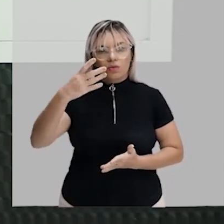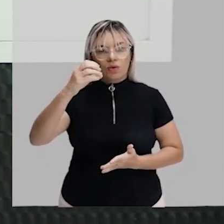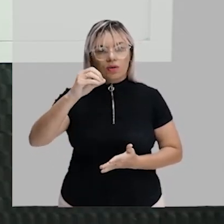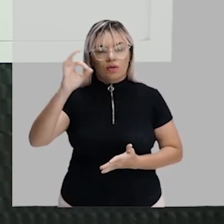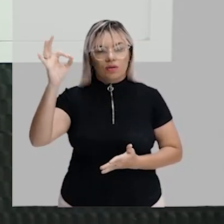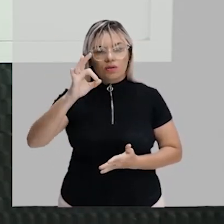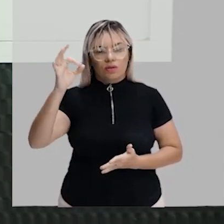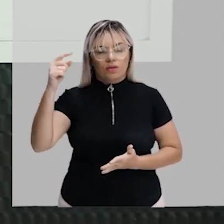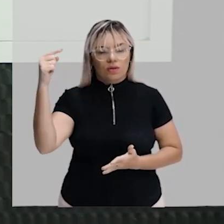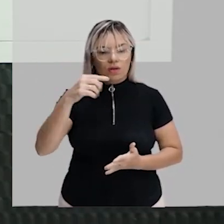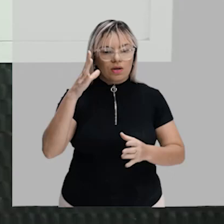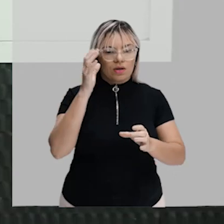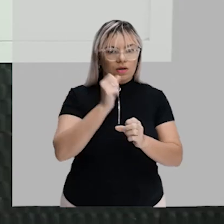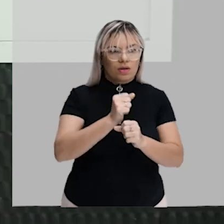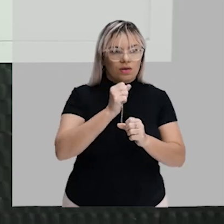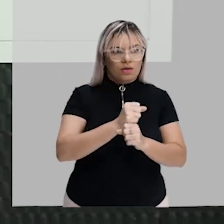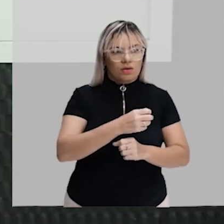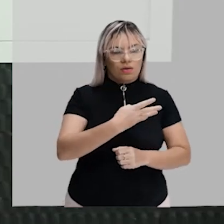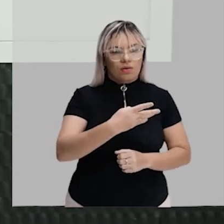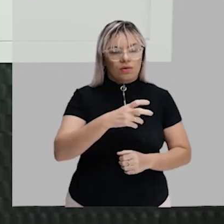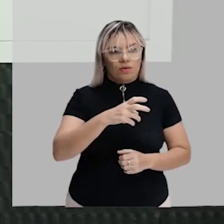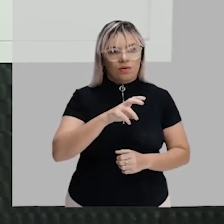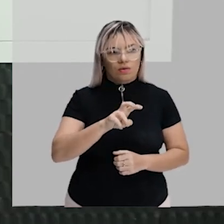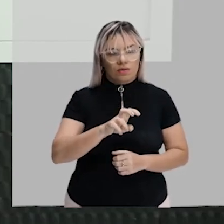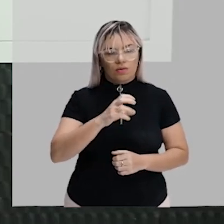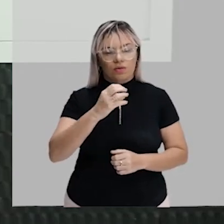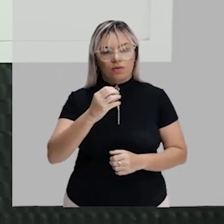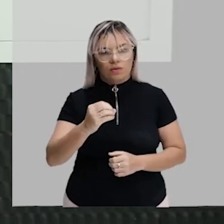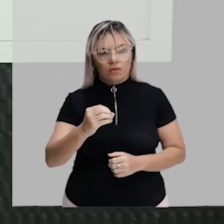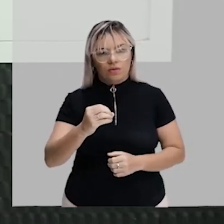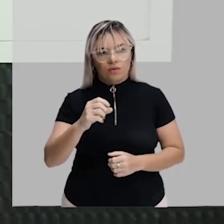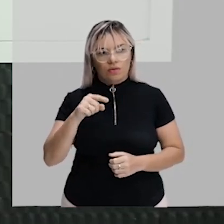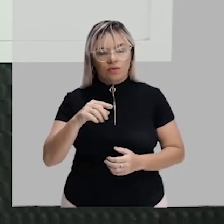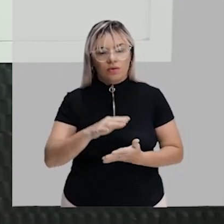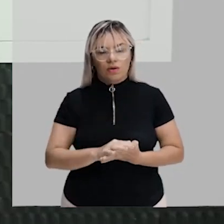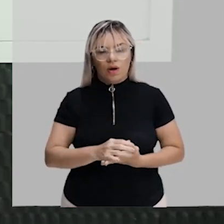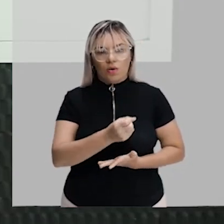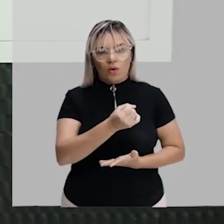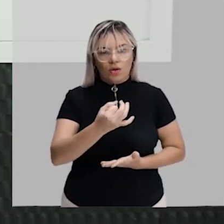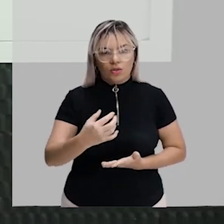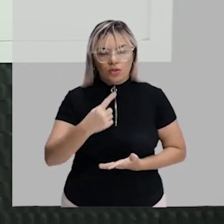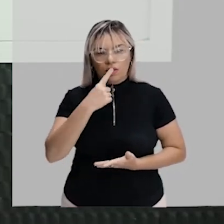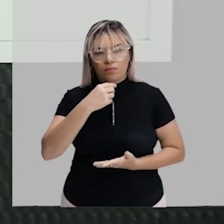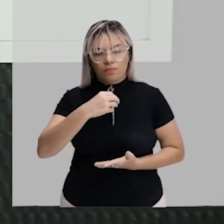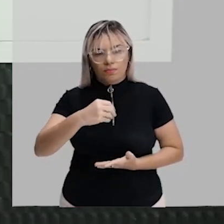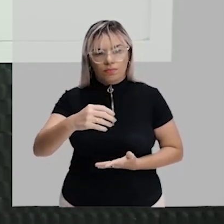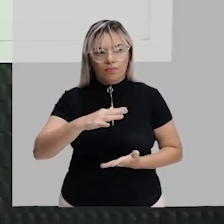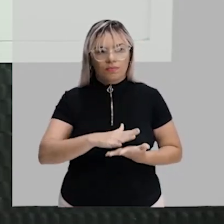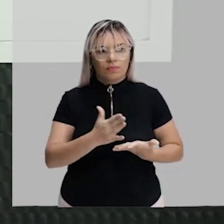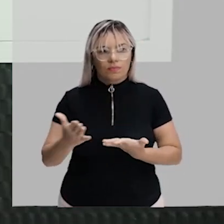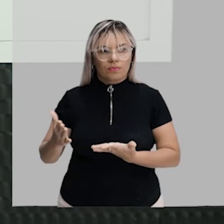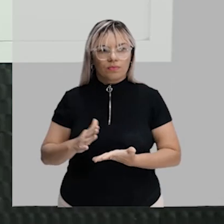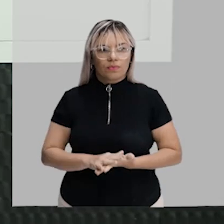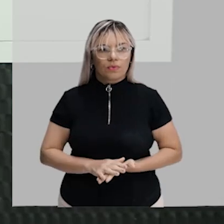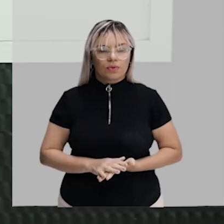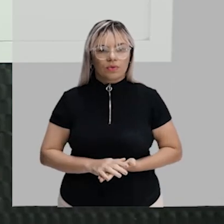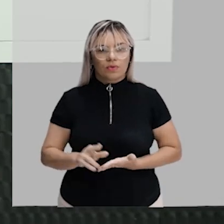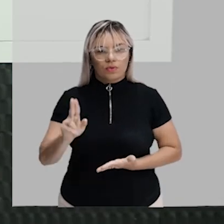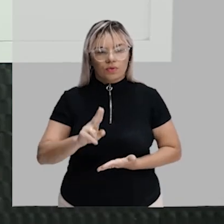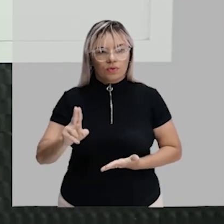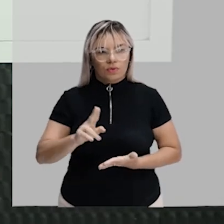40% de 450 gramas de sal, porque isso aqui é a quantidade de sal. Então, vou pegar esse 450,